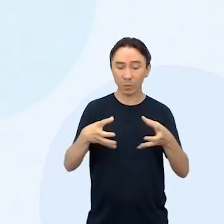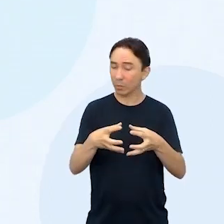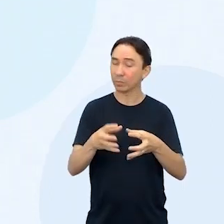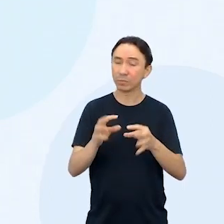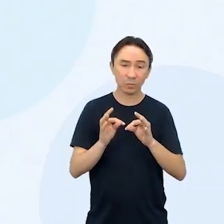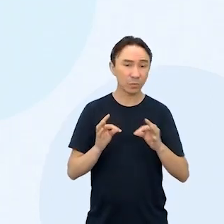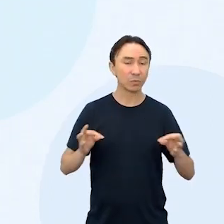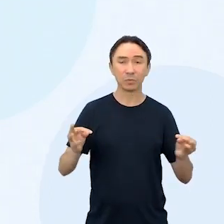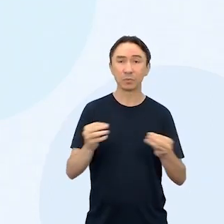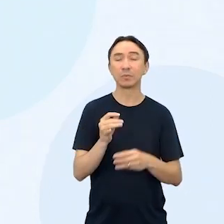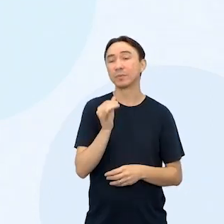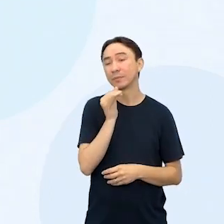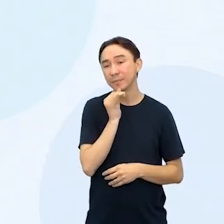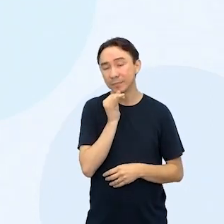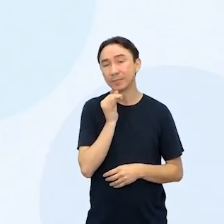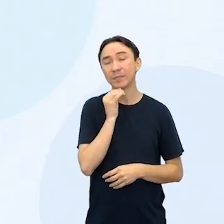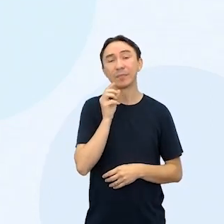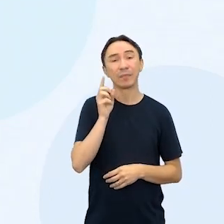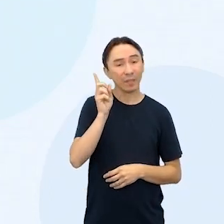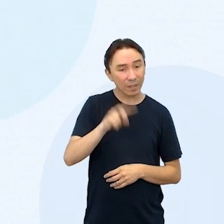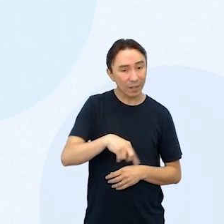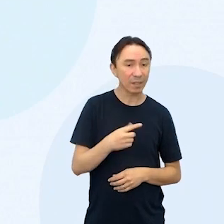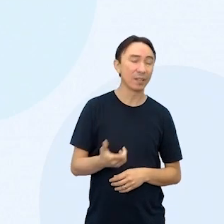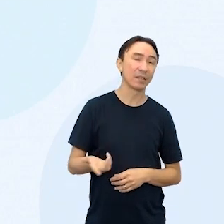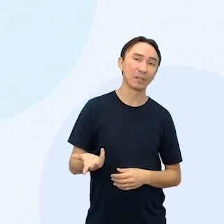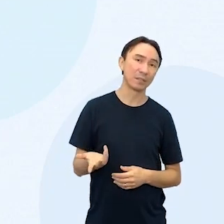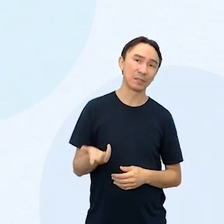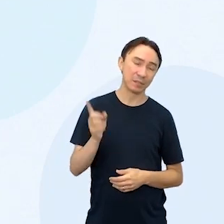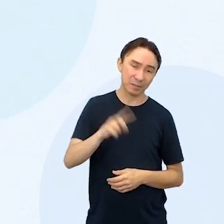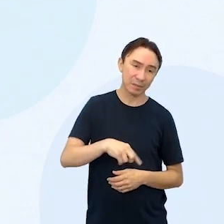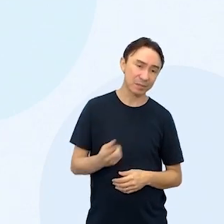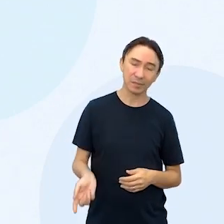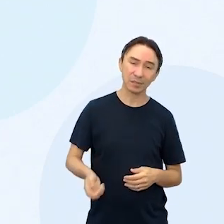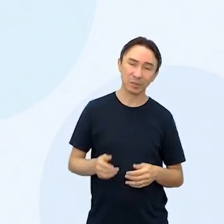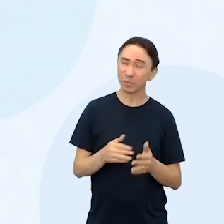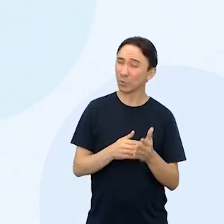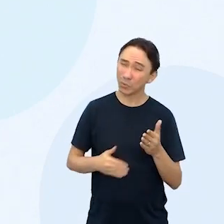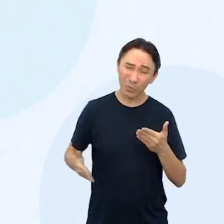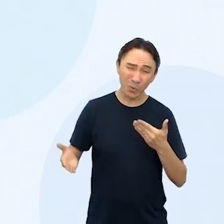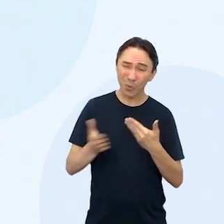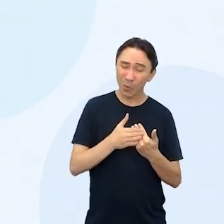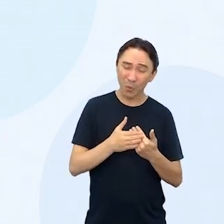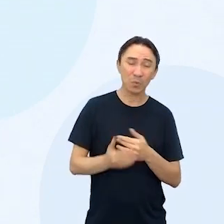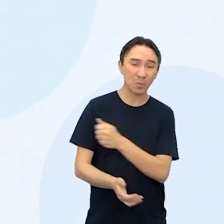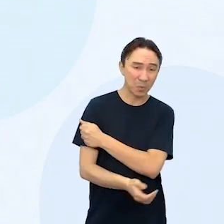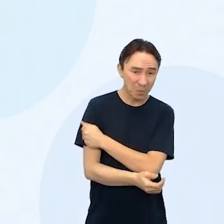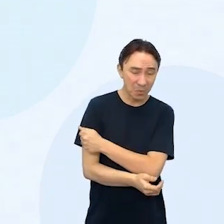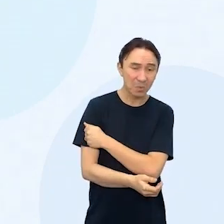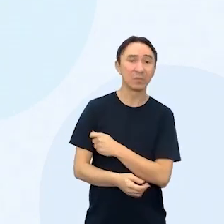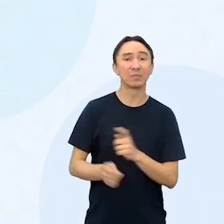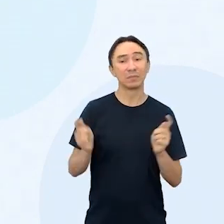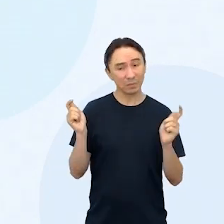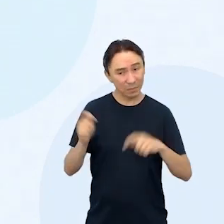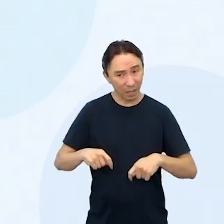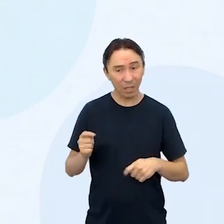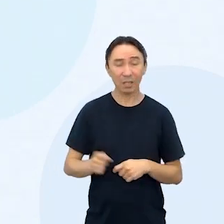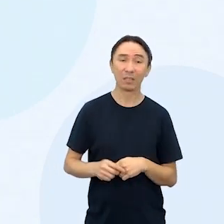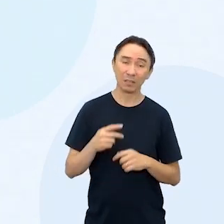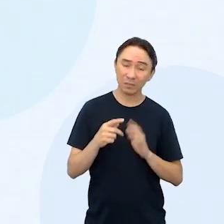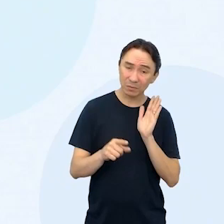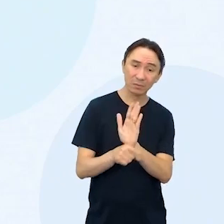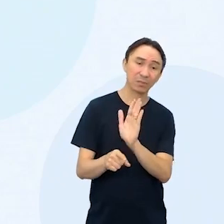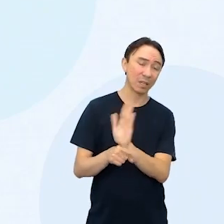desenho universal de aprendizagem, que serve aí como estratégia e recurso para todos os estudantes matriculados na sua sala de